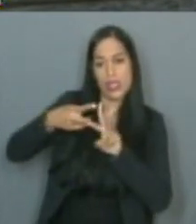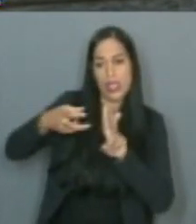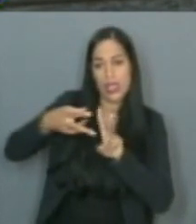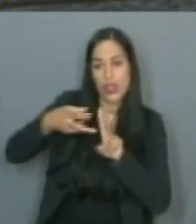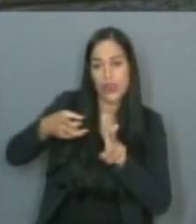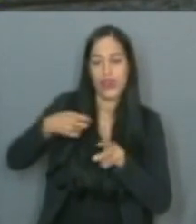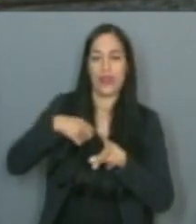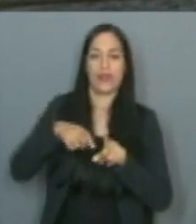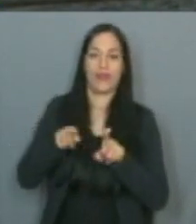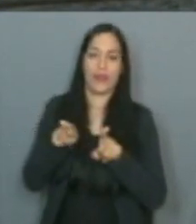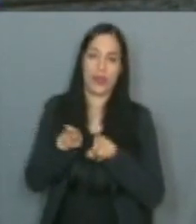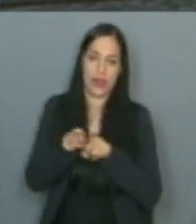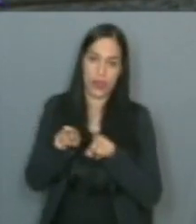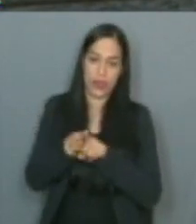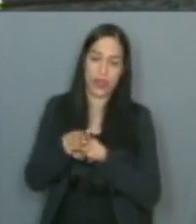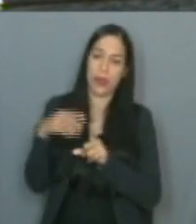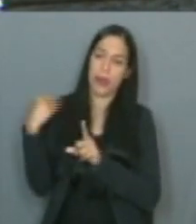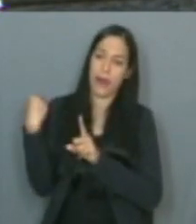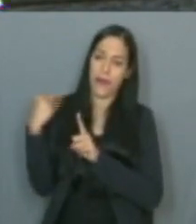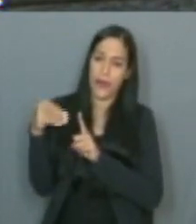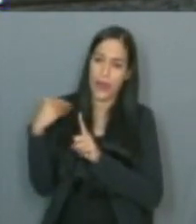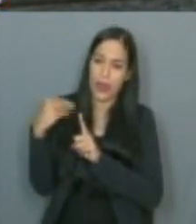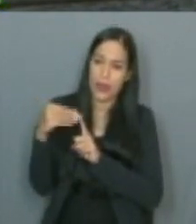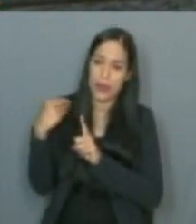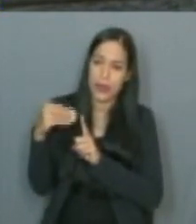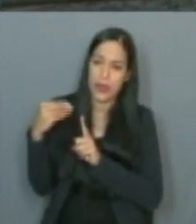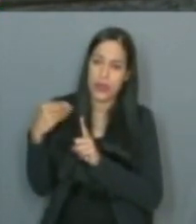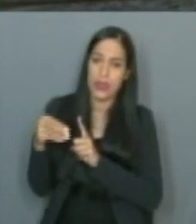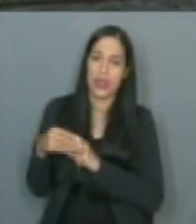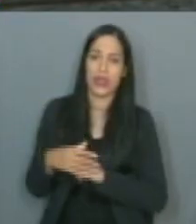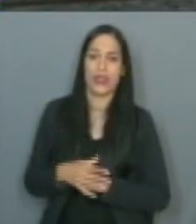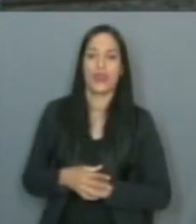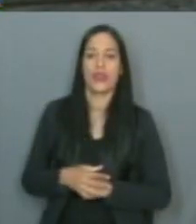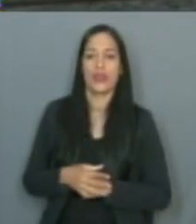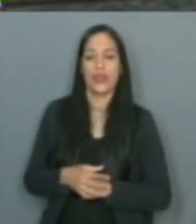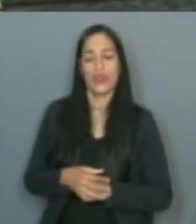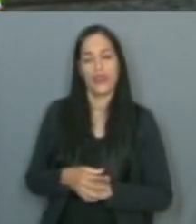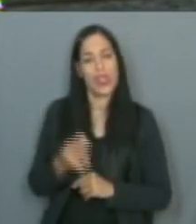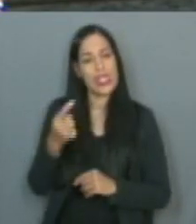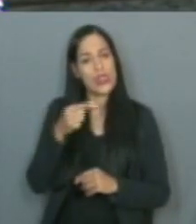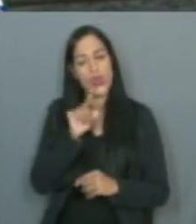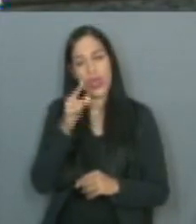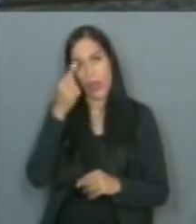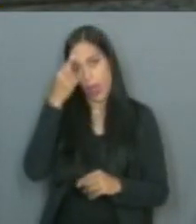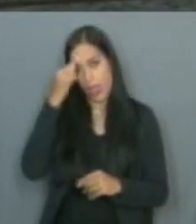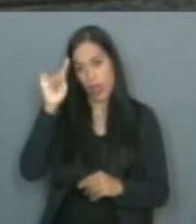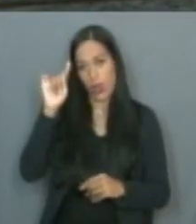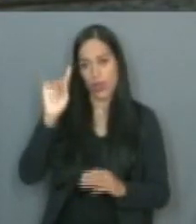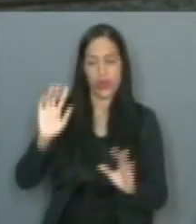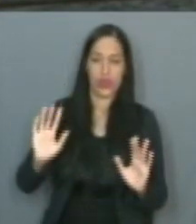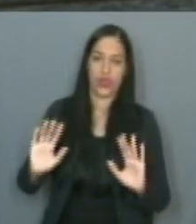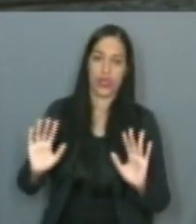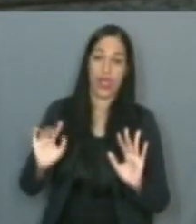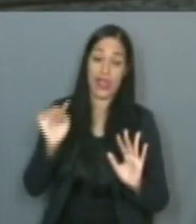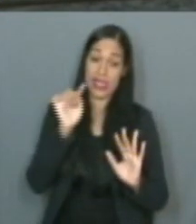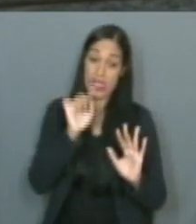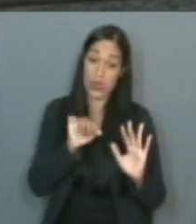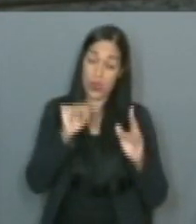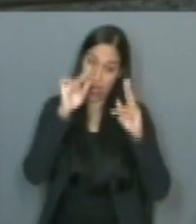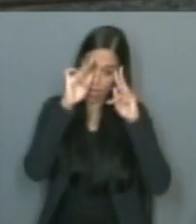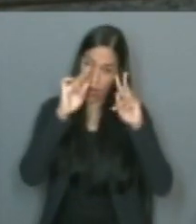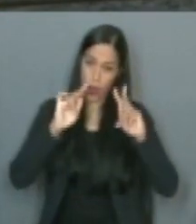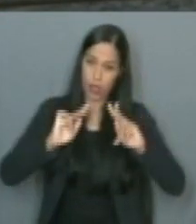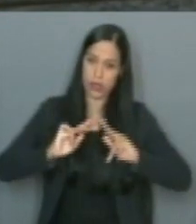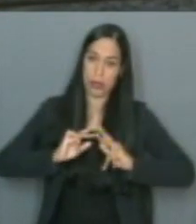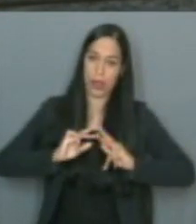também mais vulnerabilizadas. E isso não é viés ideológico. Isso é reconhecimento de